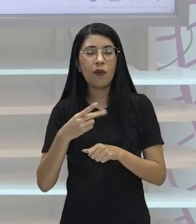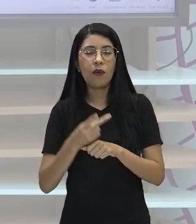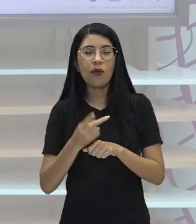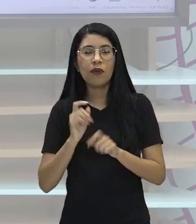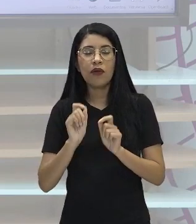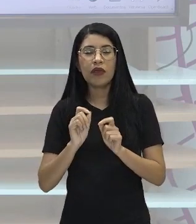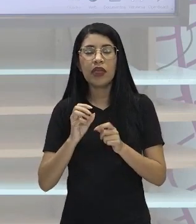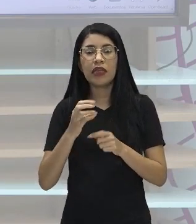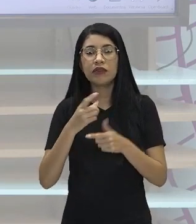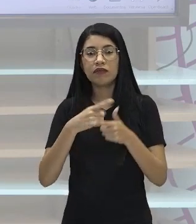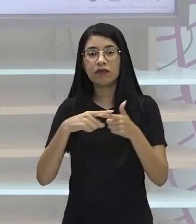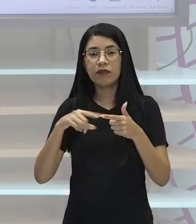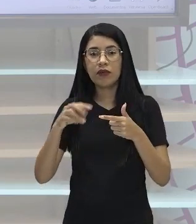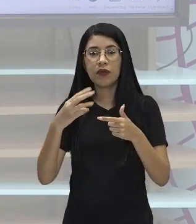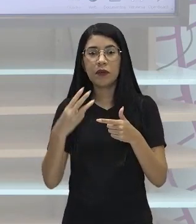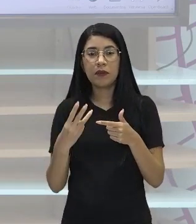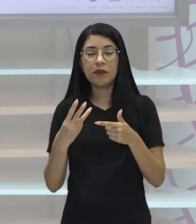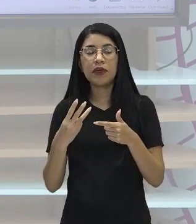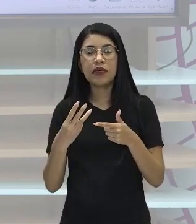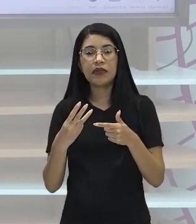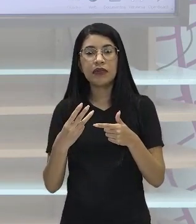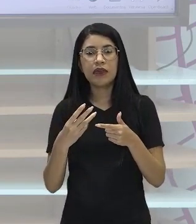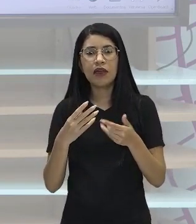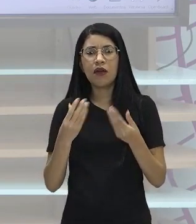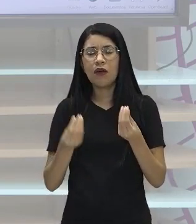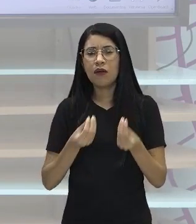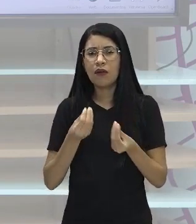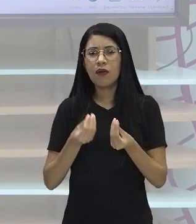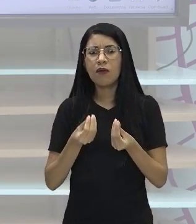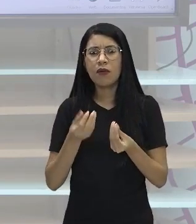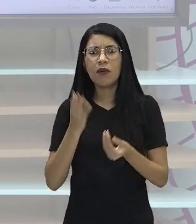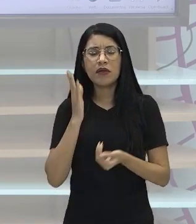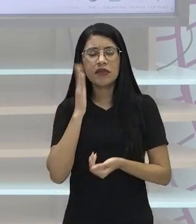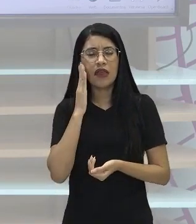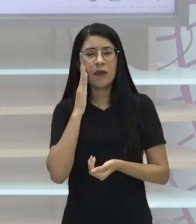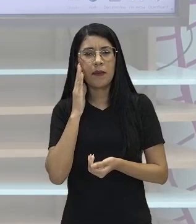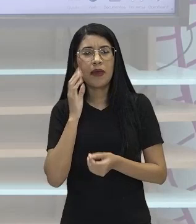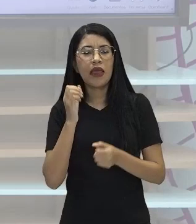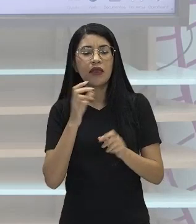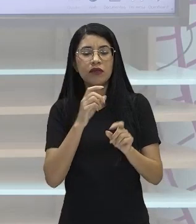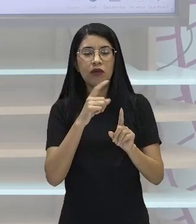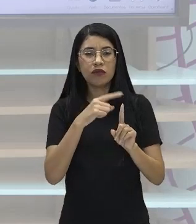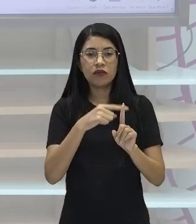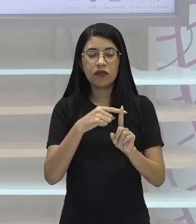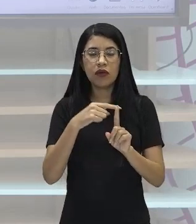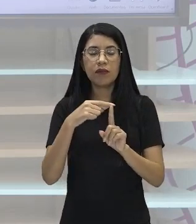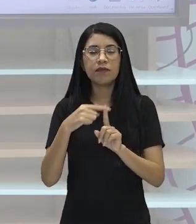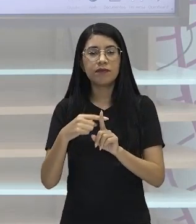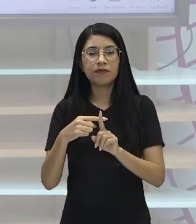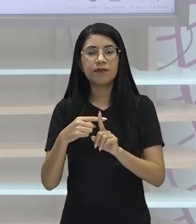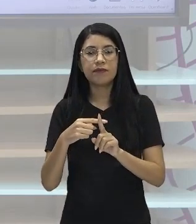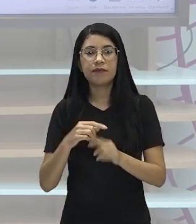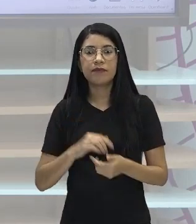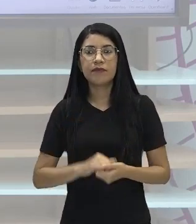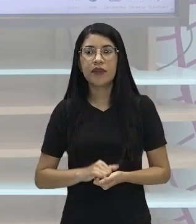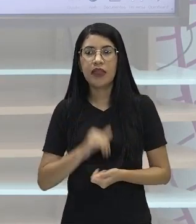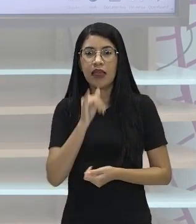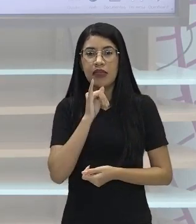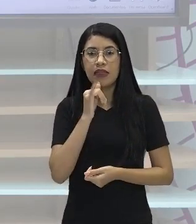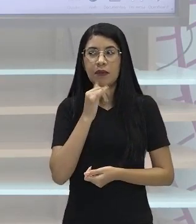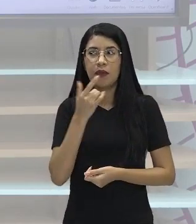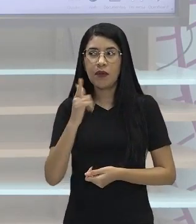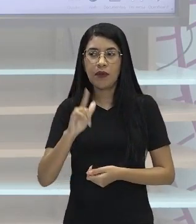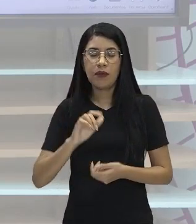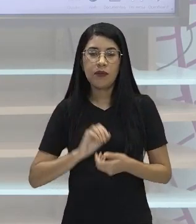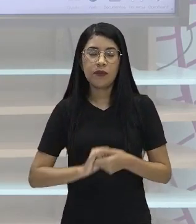por 3. Mas quando é que eu sei que o número é divisível por 3? Você soma. Nesse próximo exemplo aqui que nós vamos